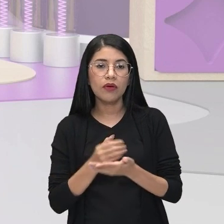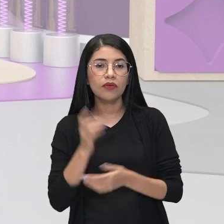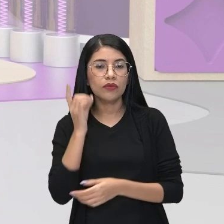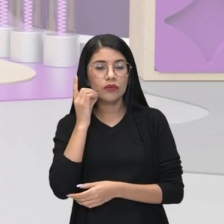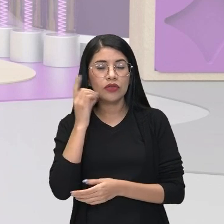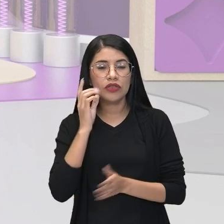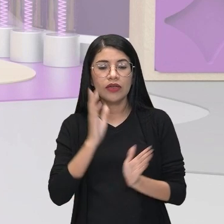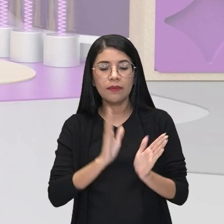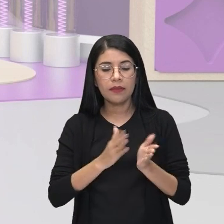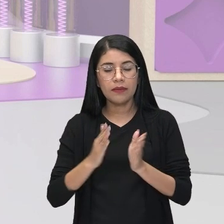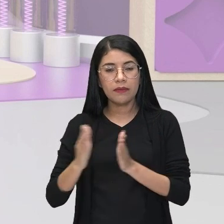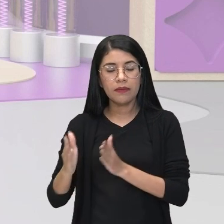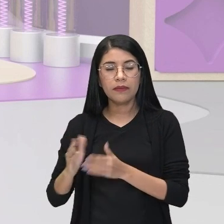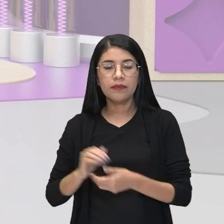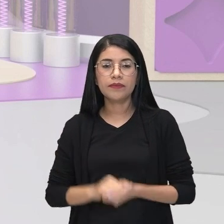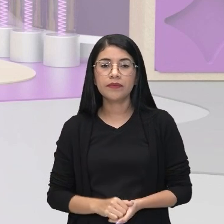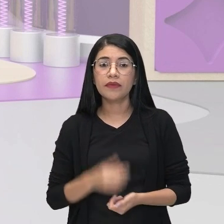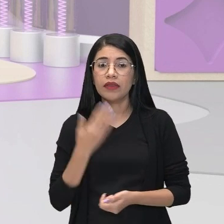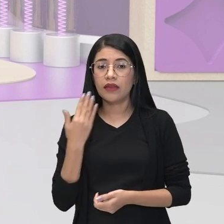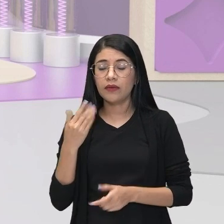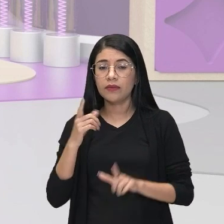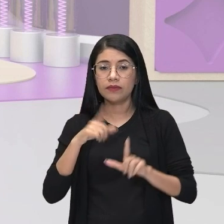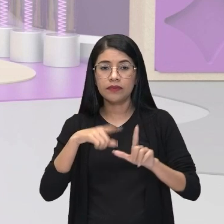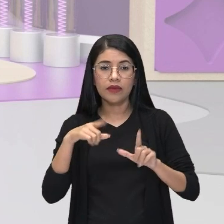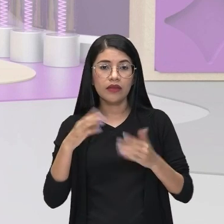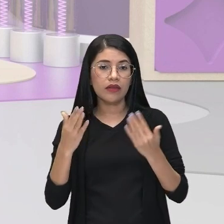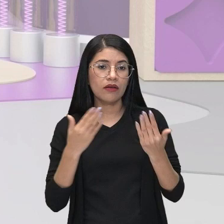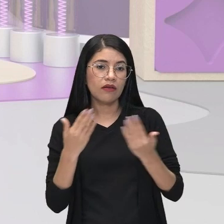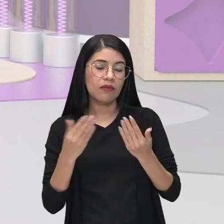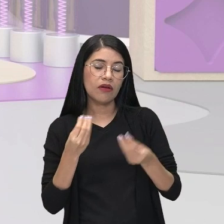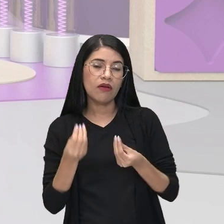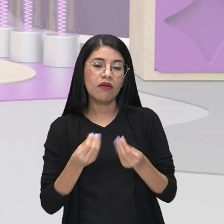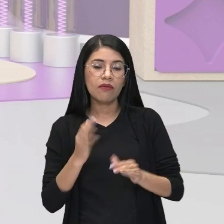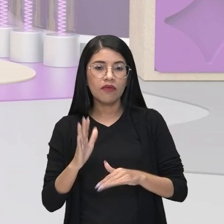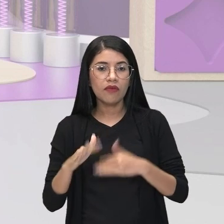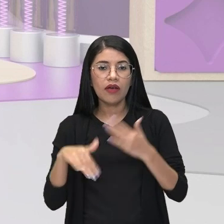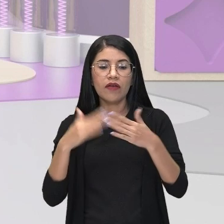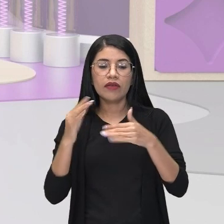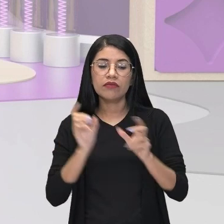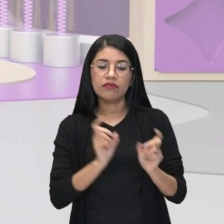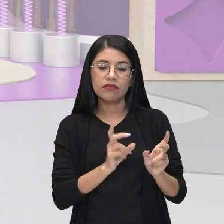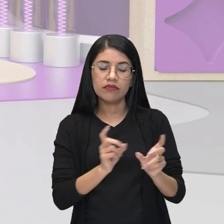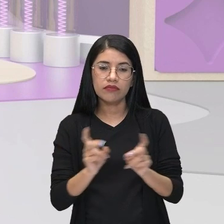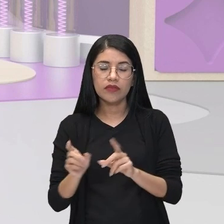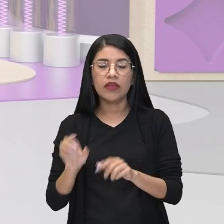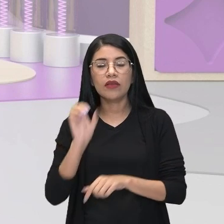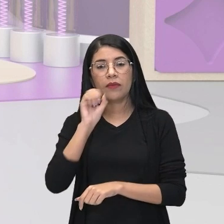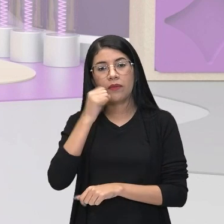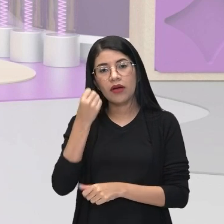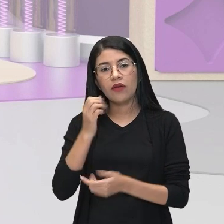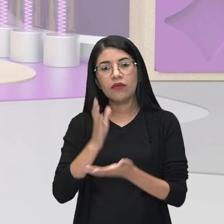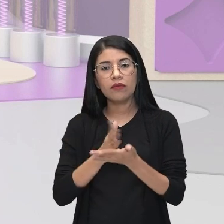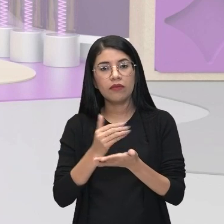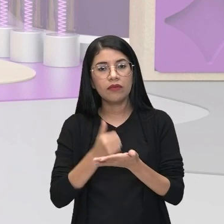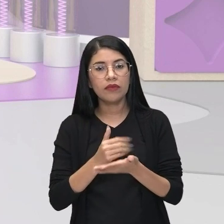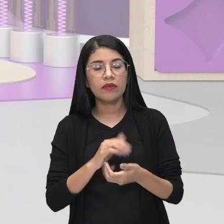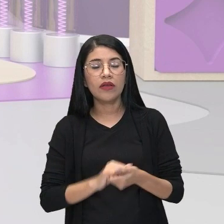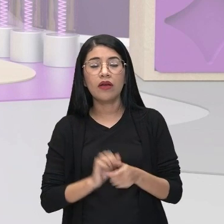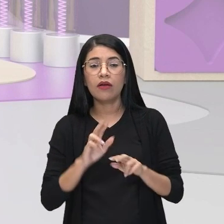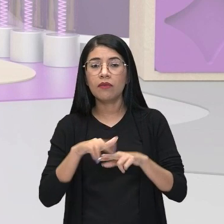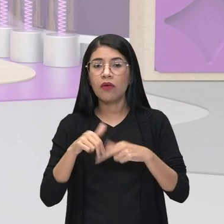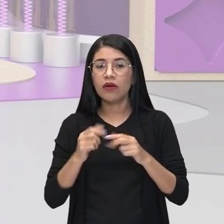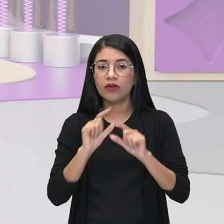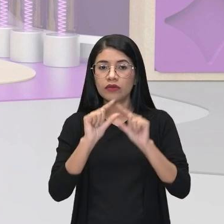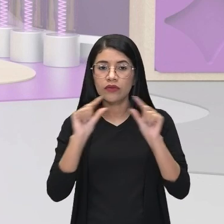né? Então aqui nesse gráfico de linhas a gente está comparando a evolução da venda de pães e bolos também, né? Por isso que o título ali